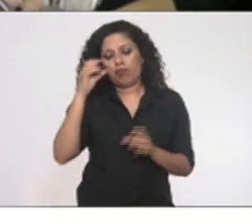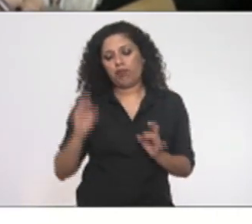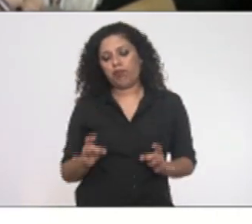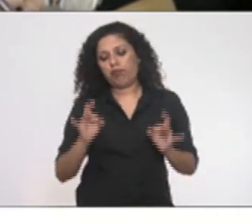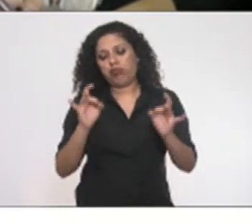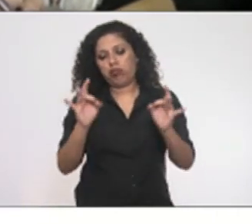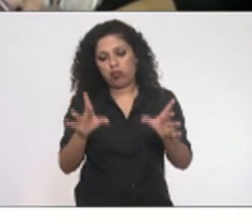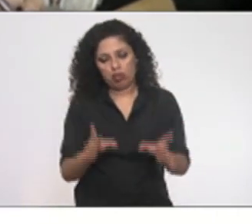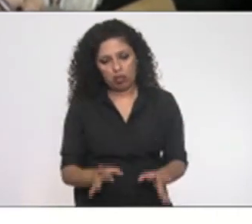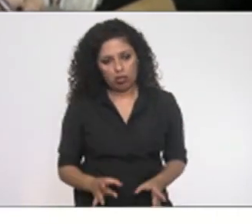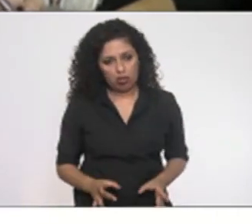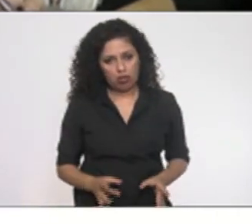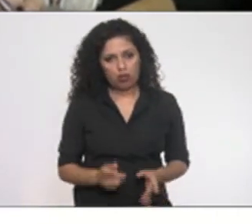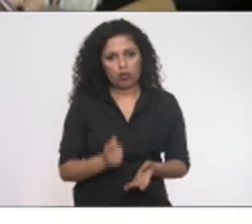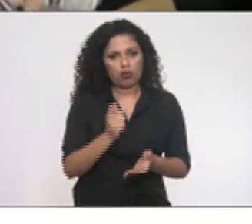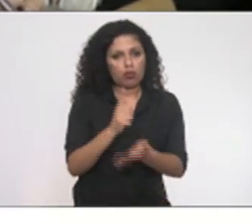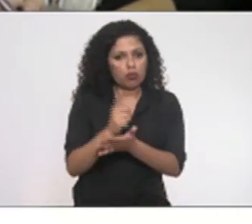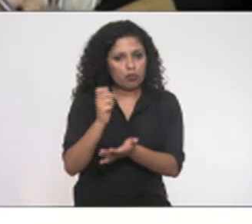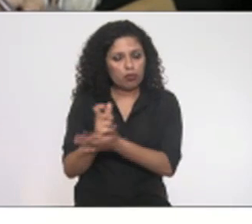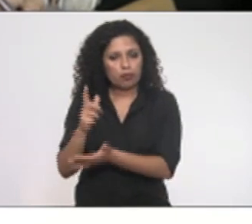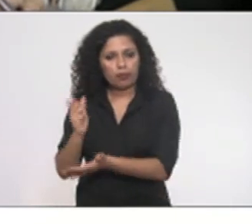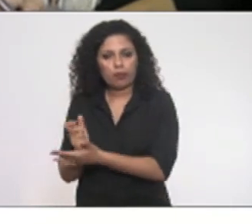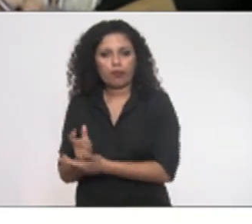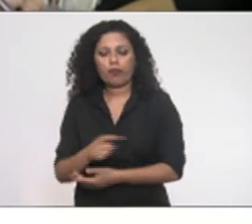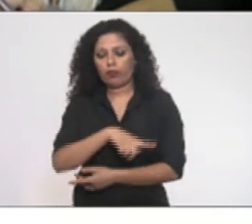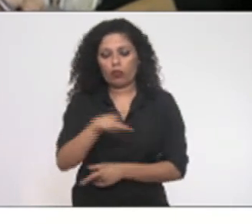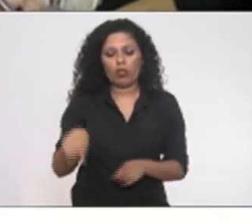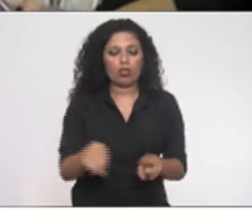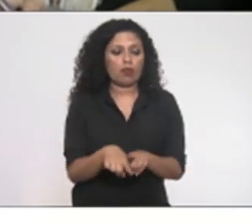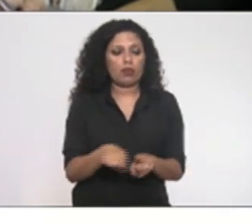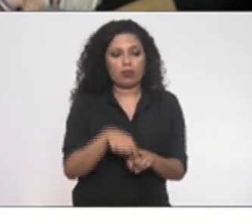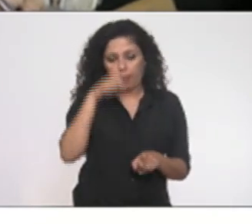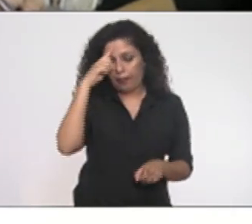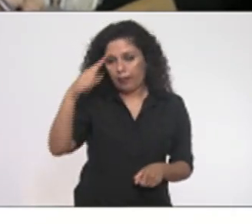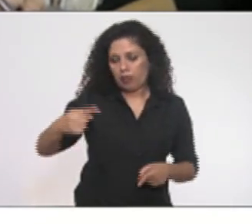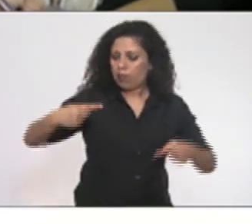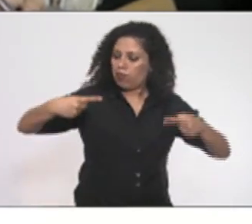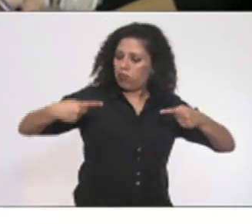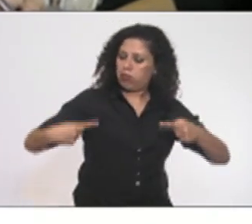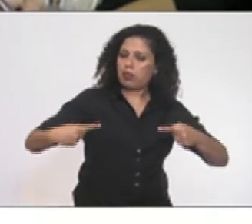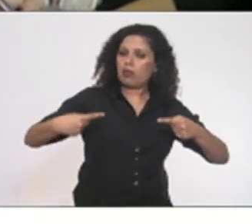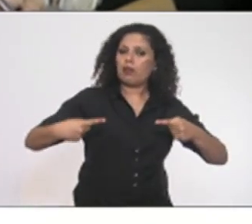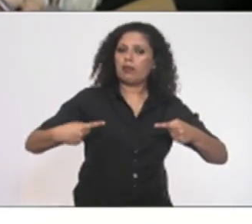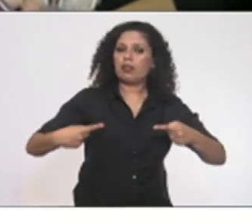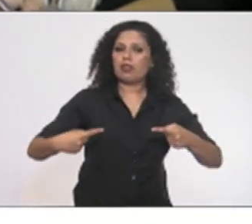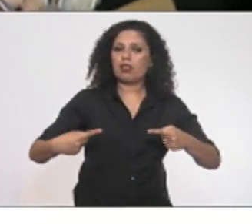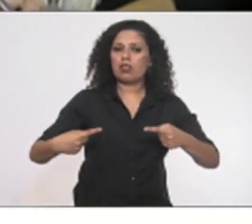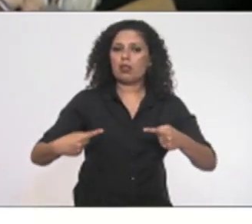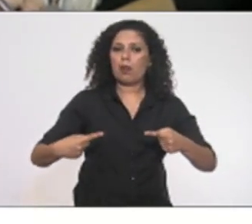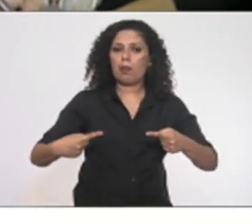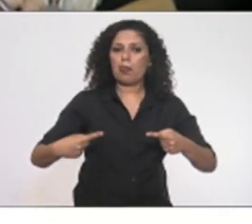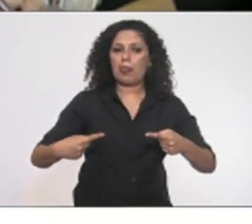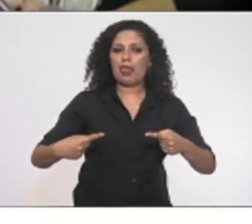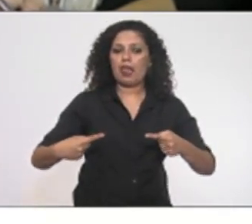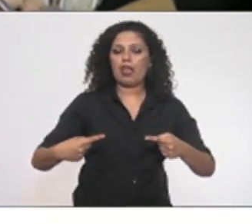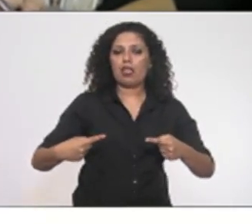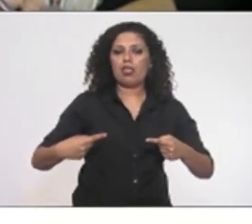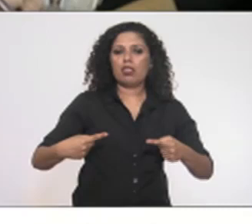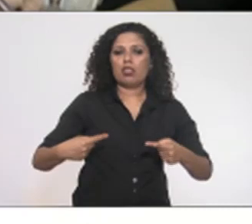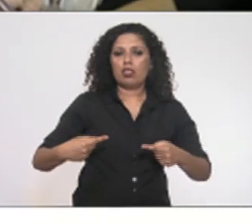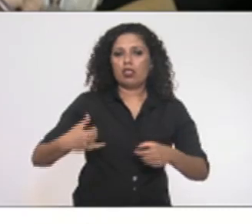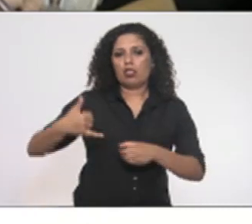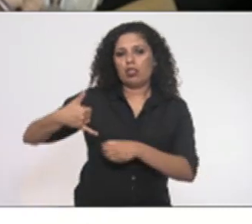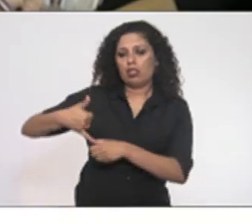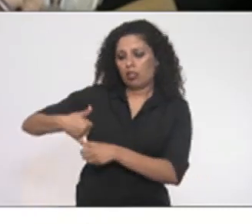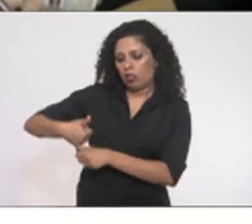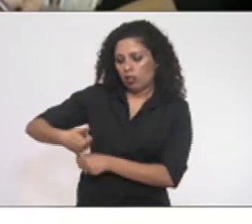agentes vão ter que vender direto no mercado, a gente espera que eles também tentem vender, não é o negócio deles, o produtor de óleo e gás, ele quer mais o